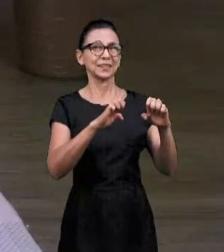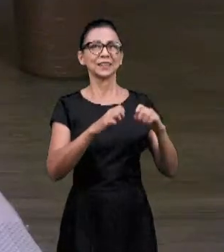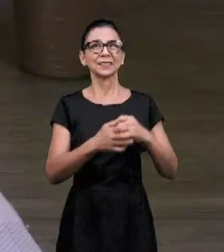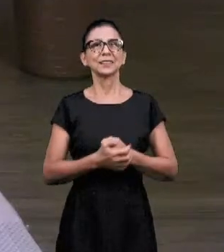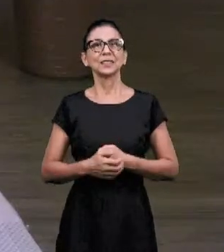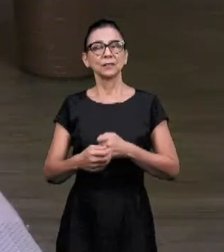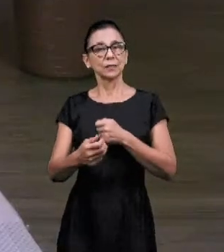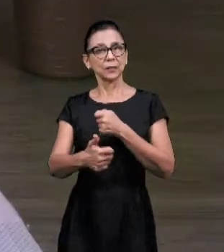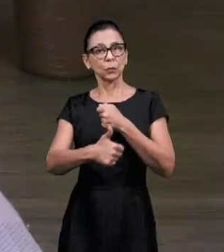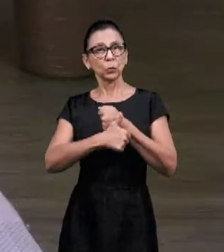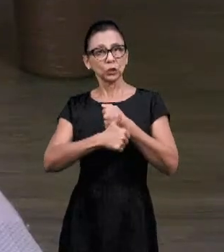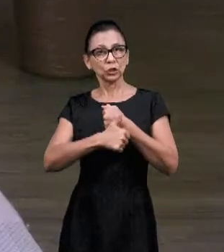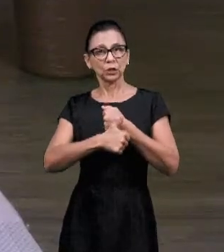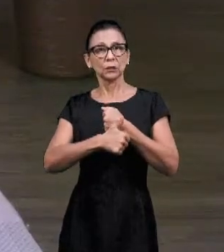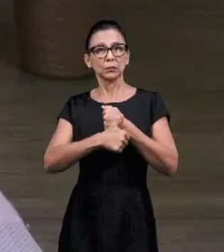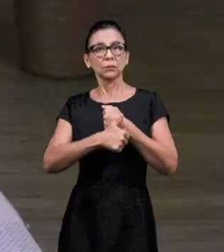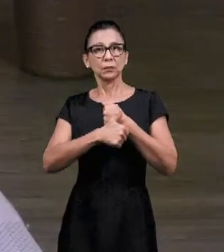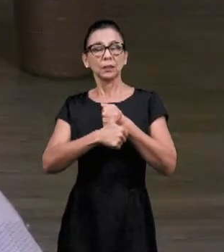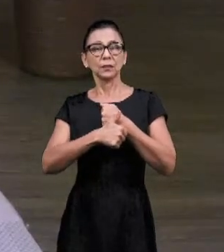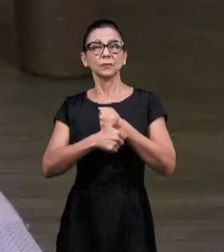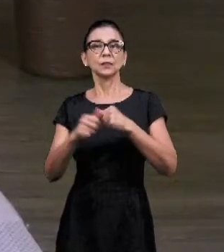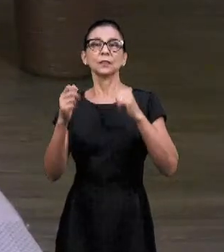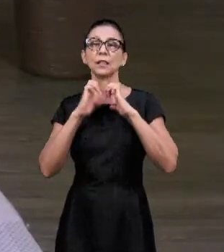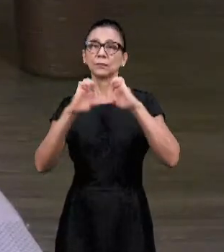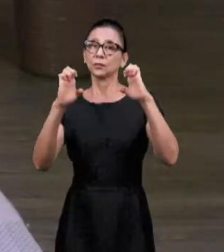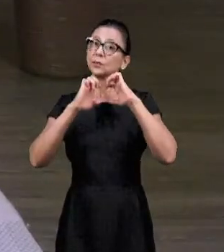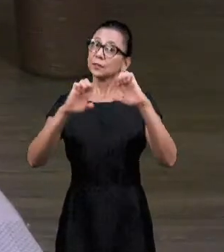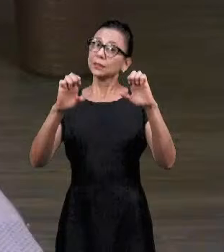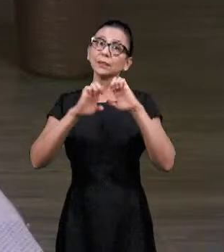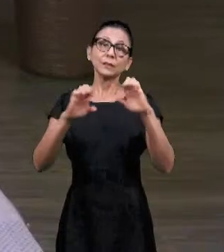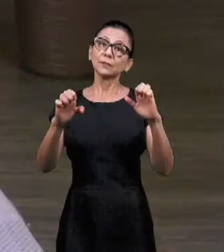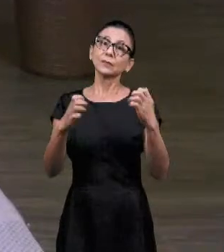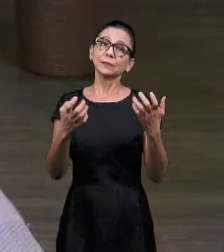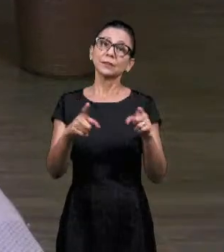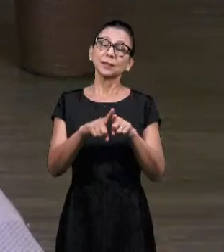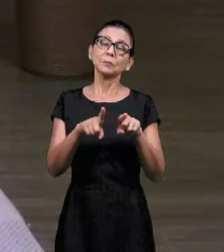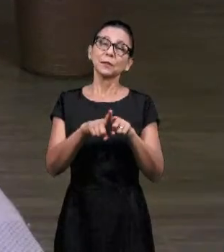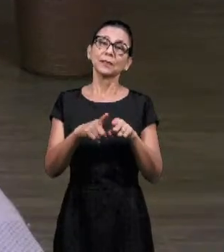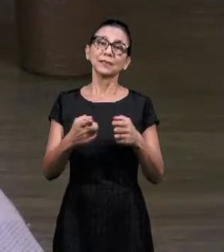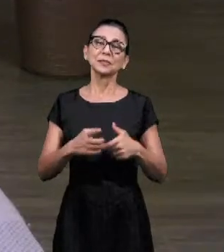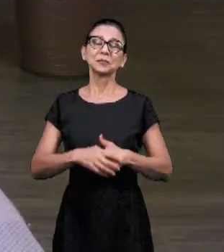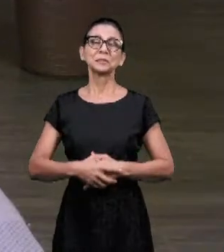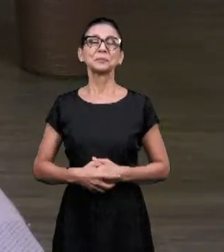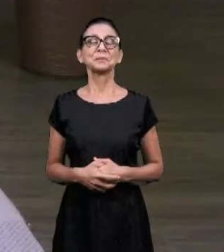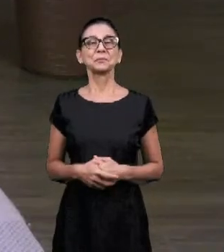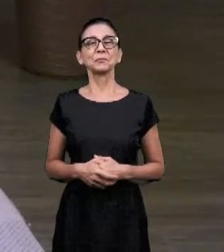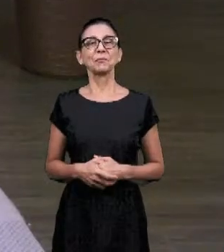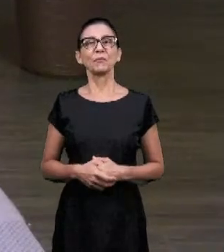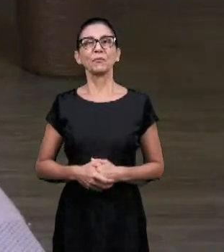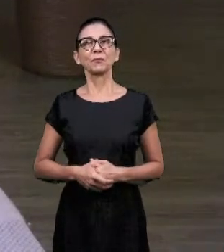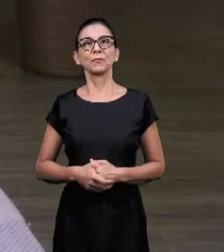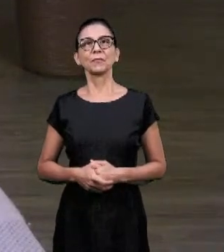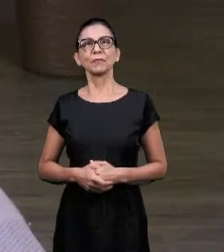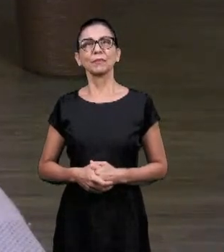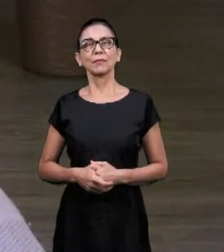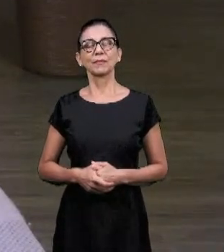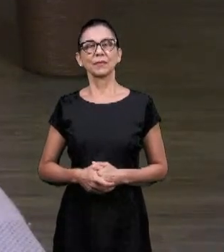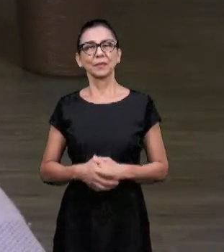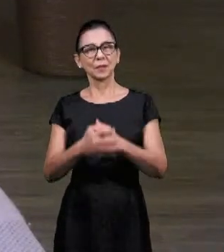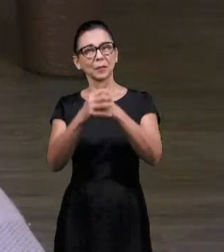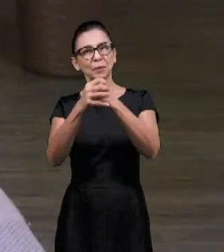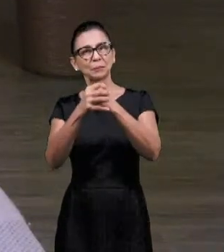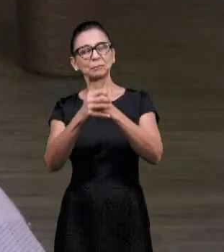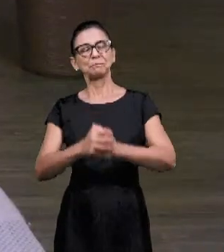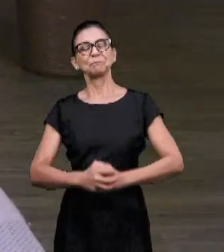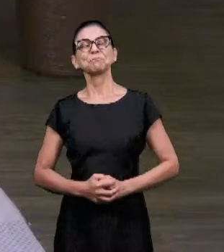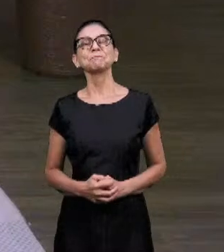evangelizar. É isso mesmo, você está evangelizando. É o recurso que o Senhor tem dado. Claro, claro. É, o recurso que o Senhor tem nos dado para isso, tá bom? Então, amém. Daqui a